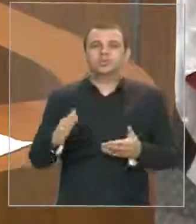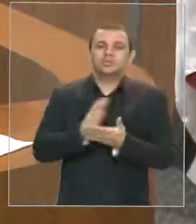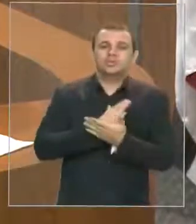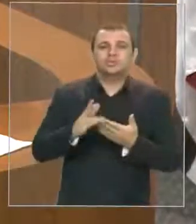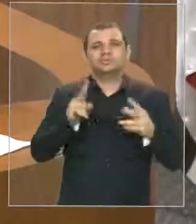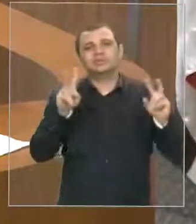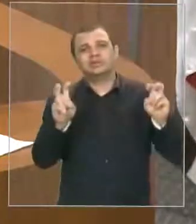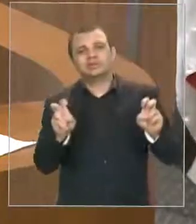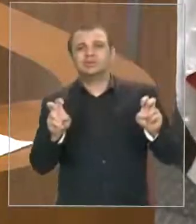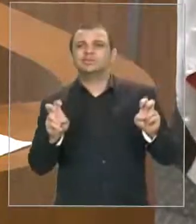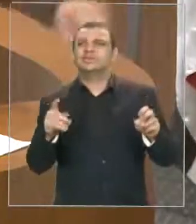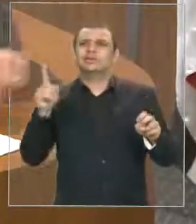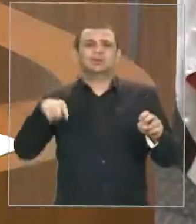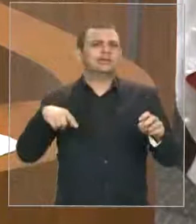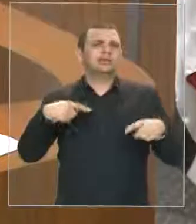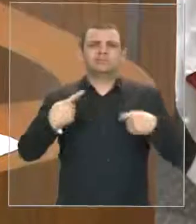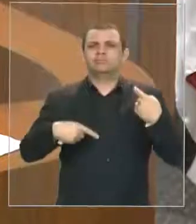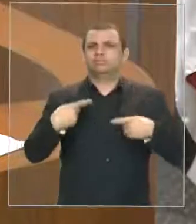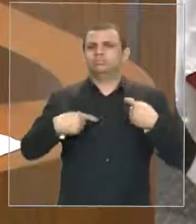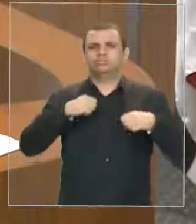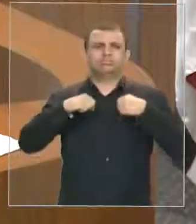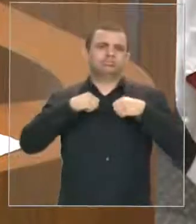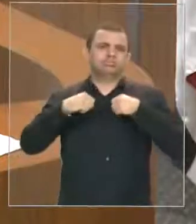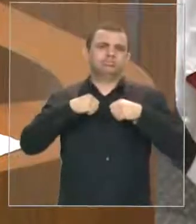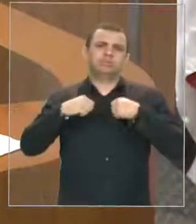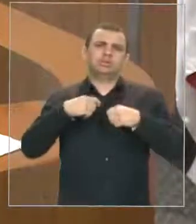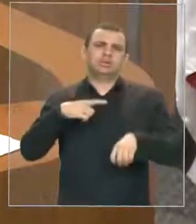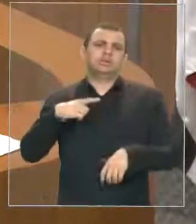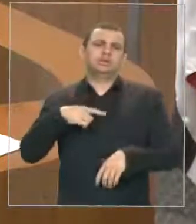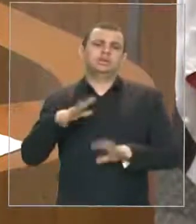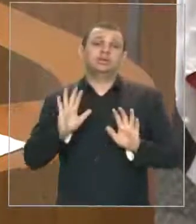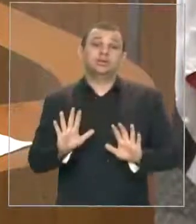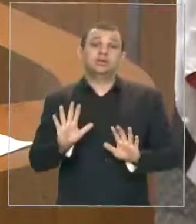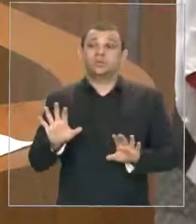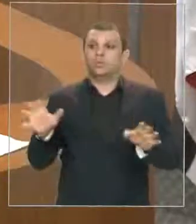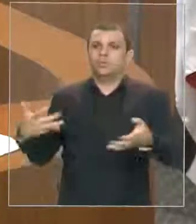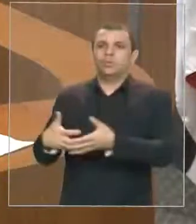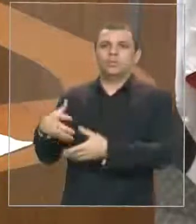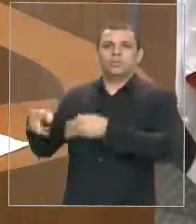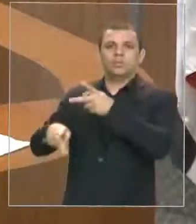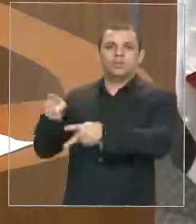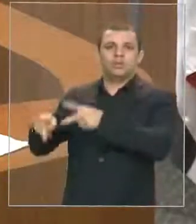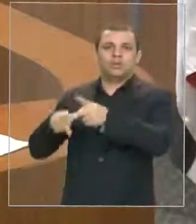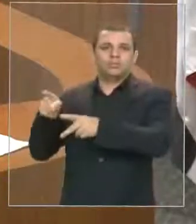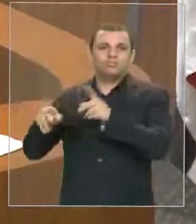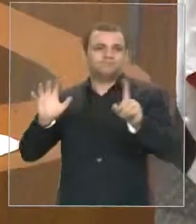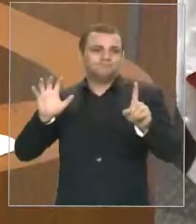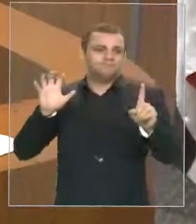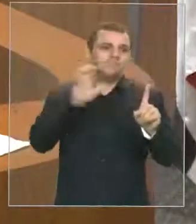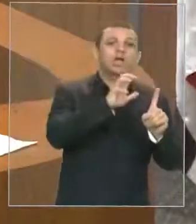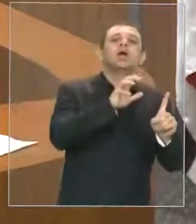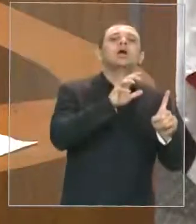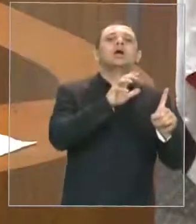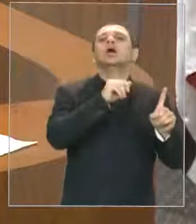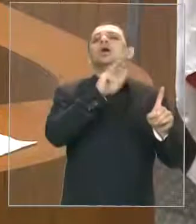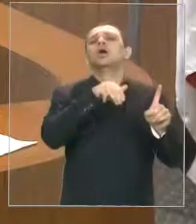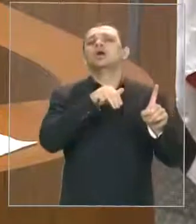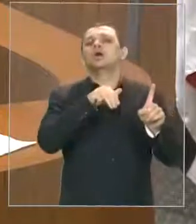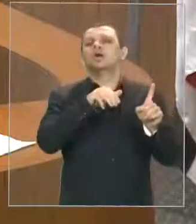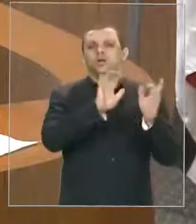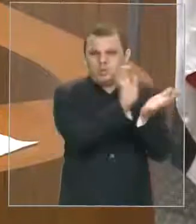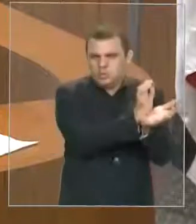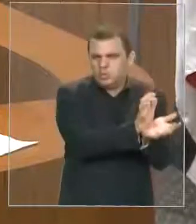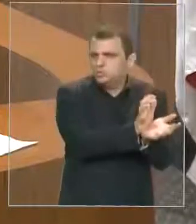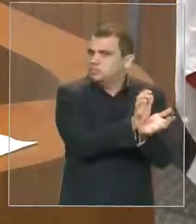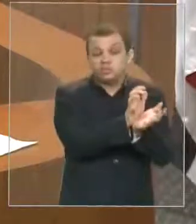reforma previdenciária, da reforma trabalhista, a pressão popular é exercida sobre o parlamentar e não sobre o